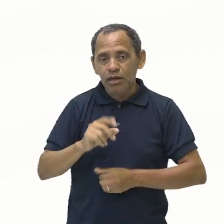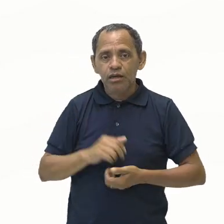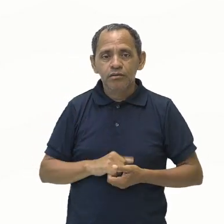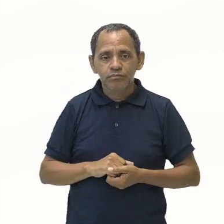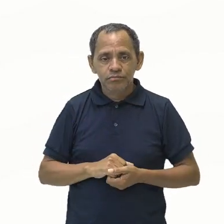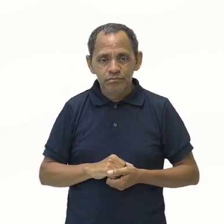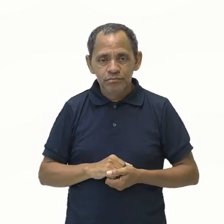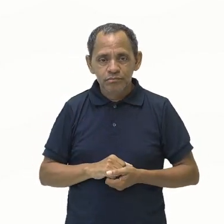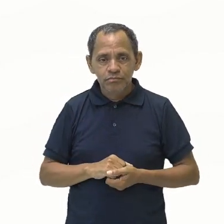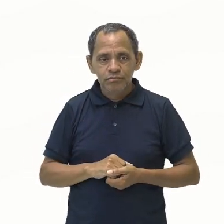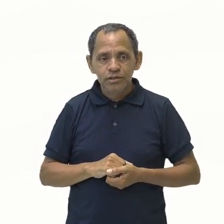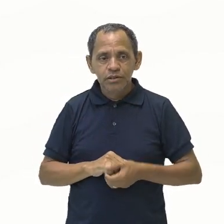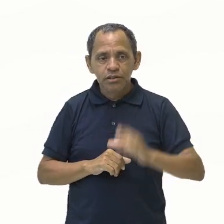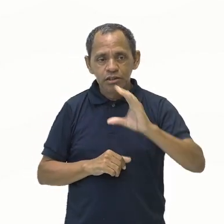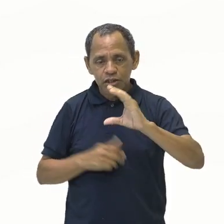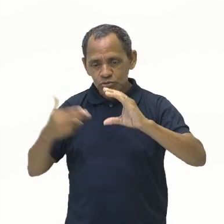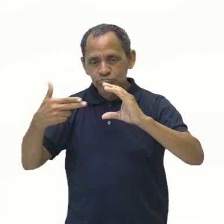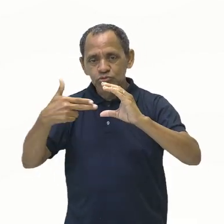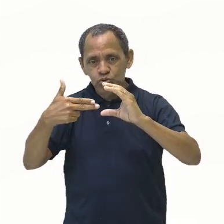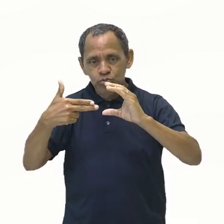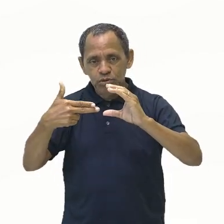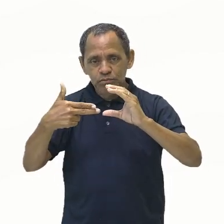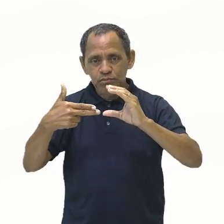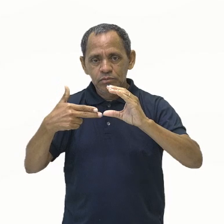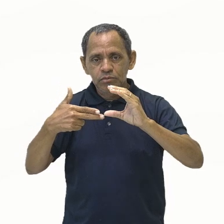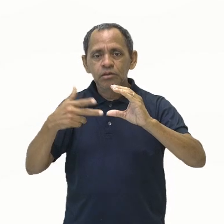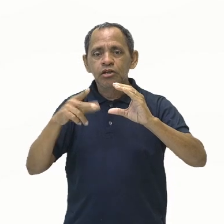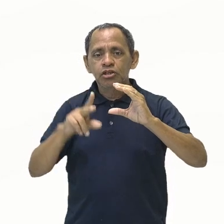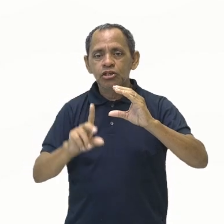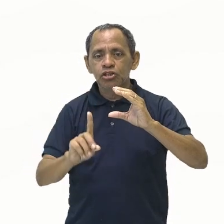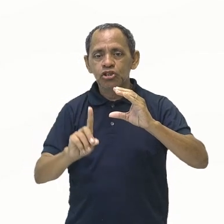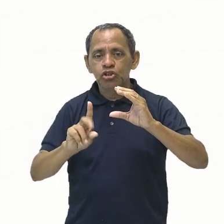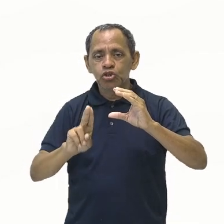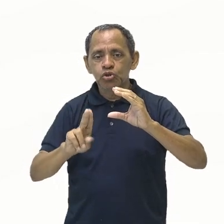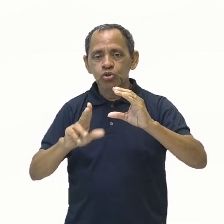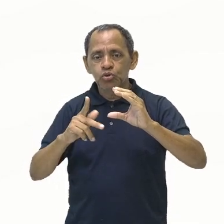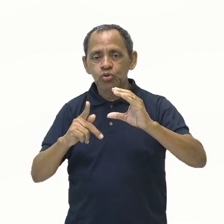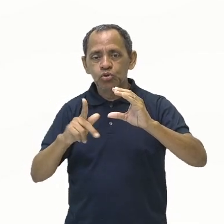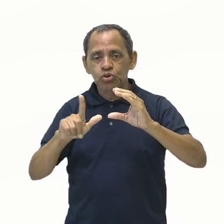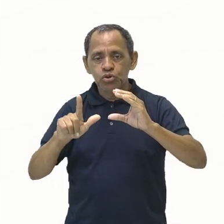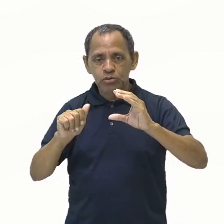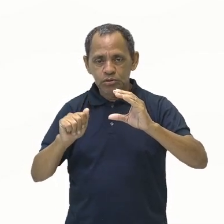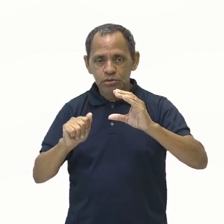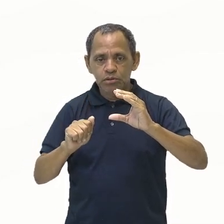dupla, tá bom? E aí aqui ele tem uma ligação que a gente chama de ligação